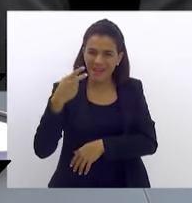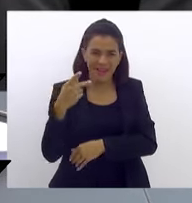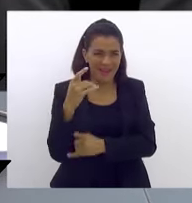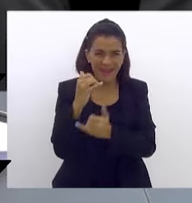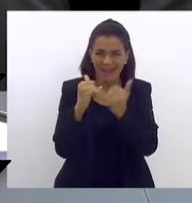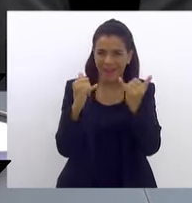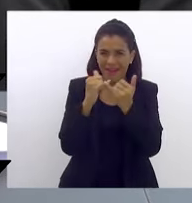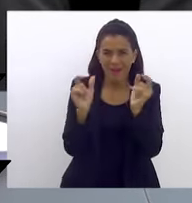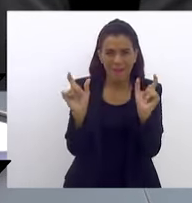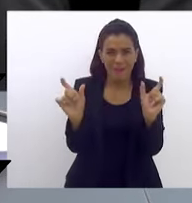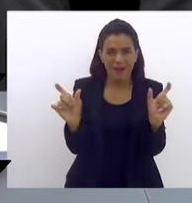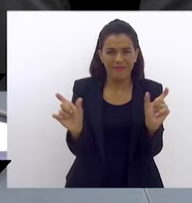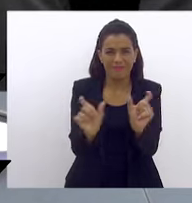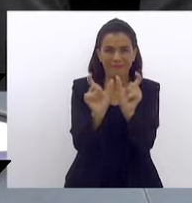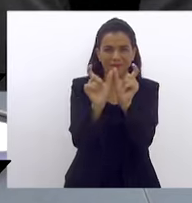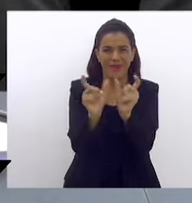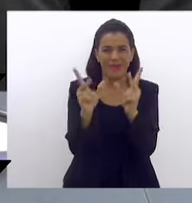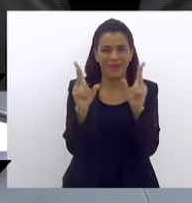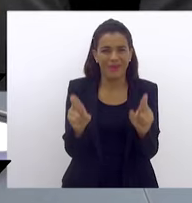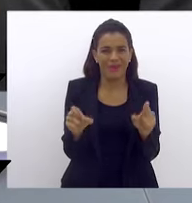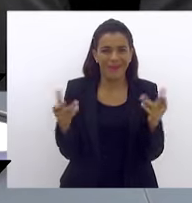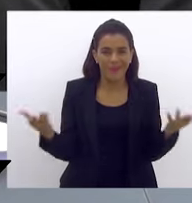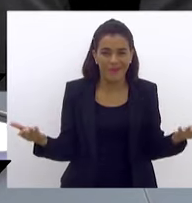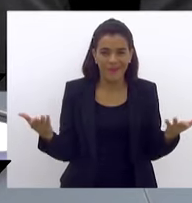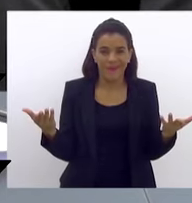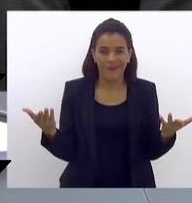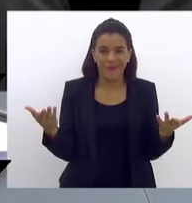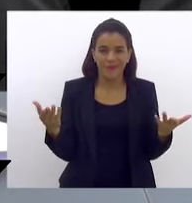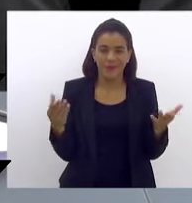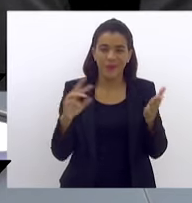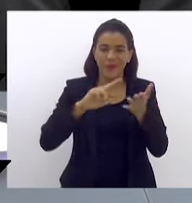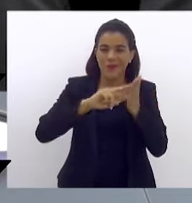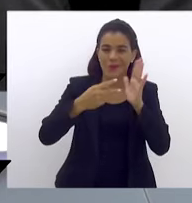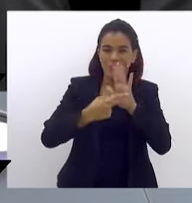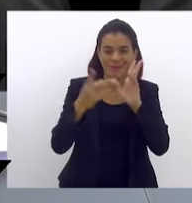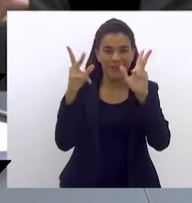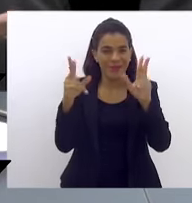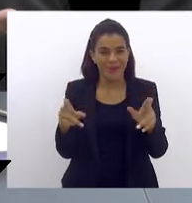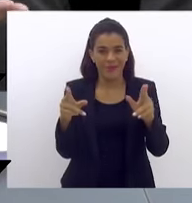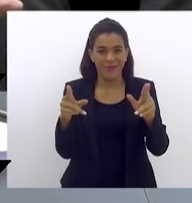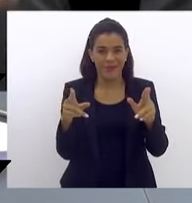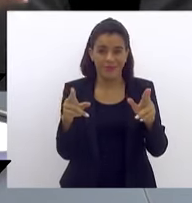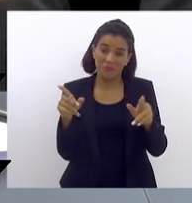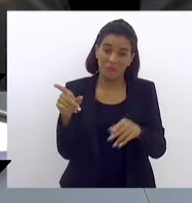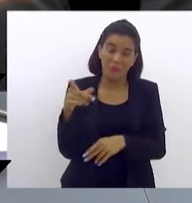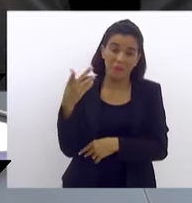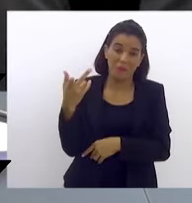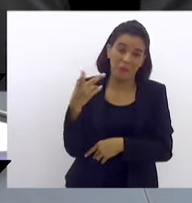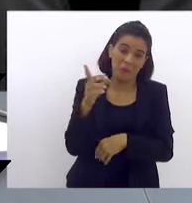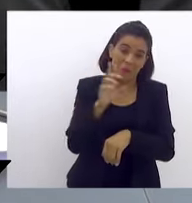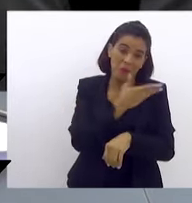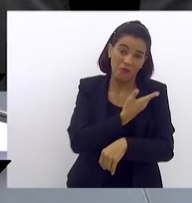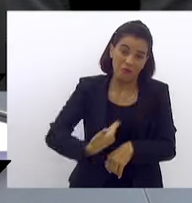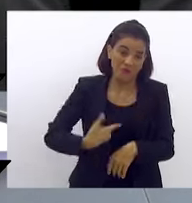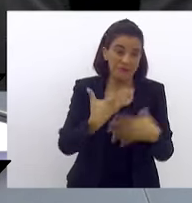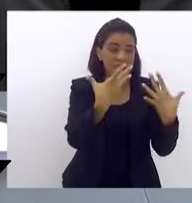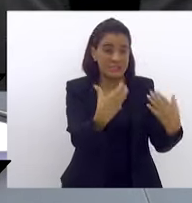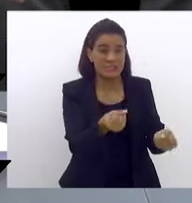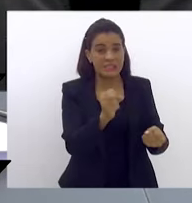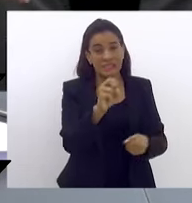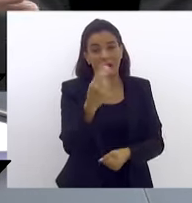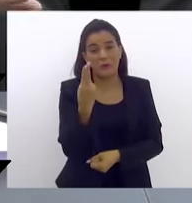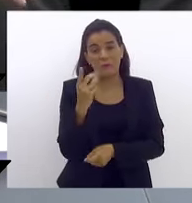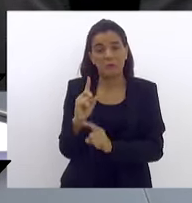programa Governador necessariamente vai adotar ou não autorizar criar